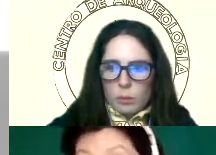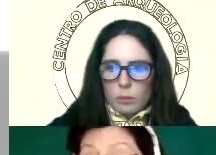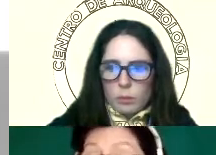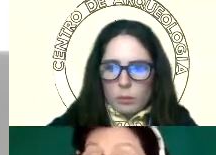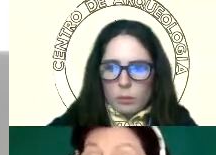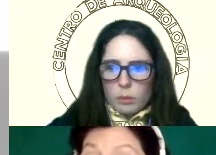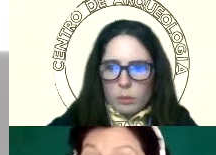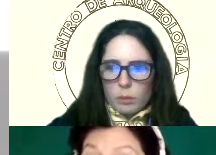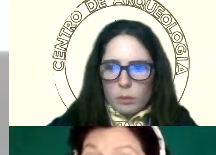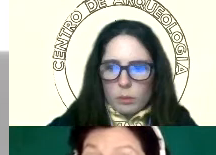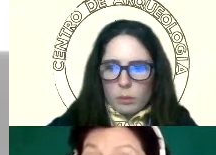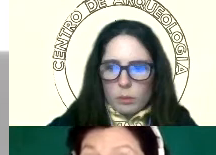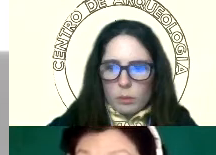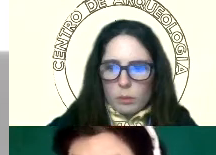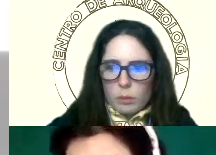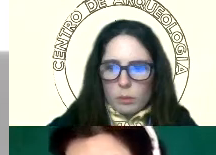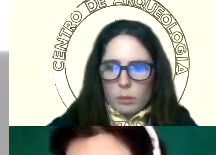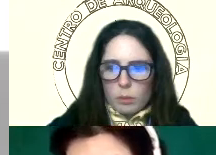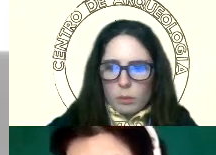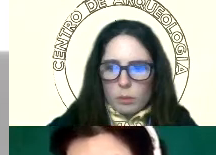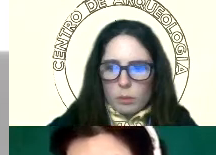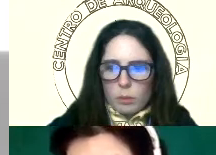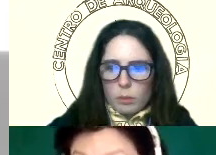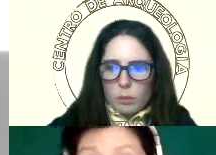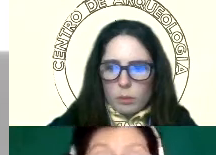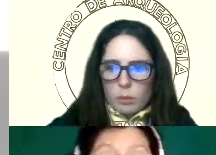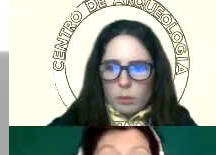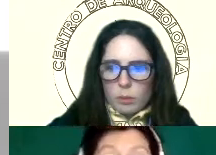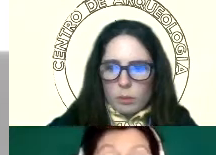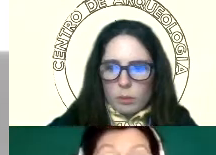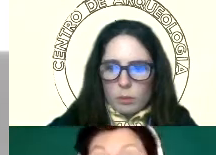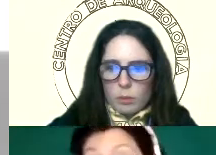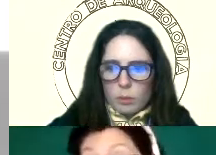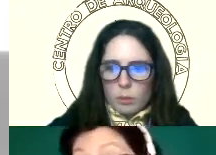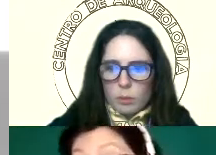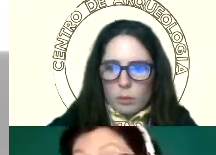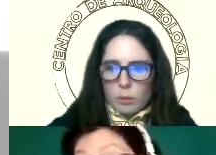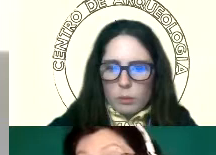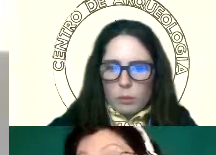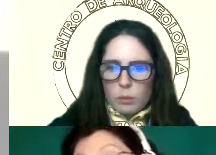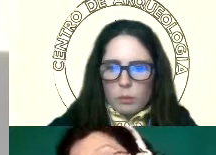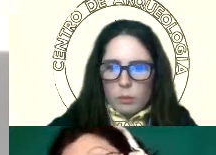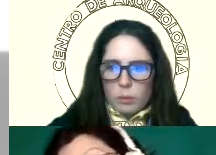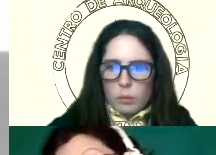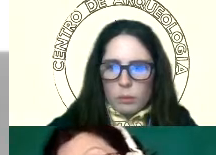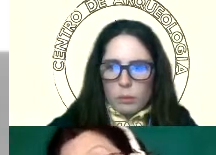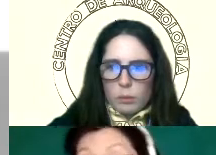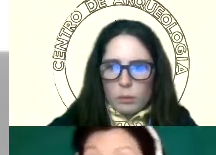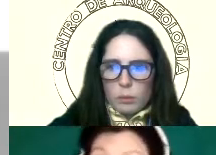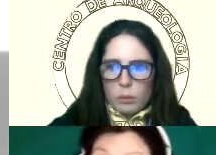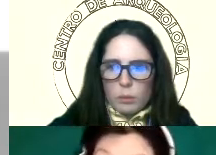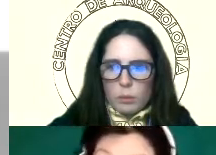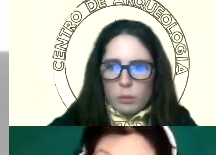terá sido, com a extinção das ordens em 1834, abandonado, sofreu um